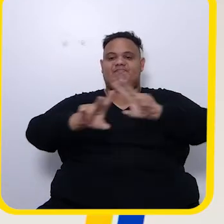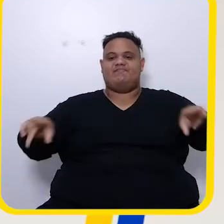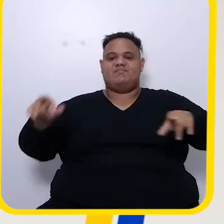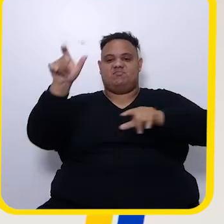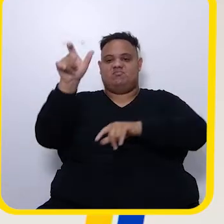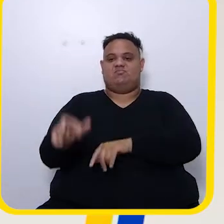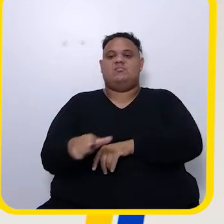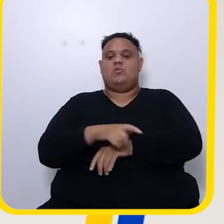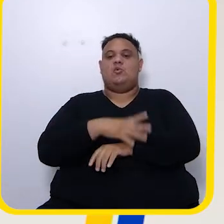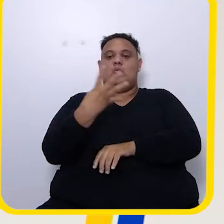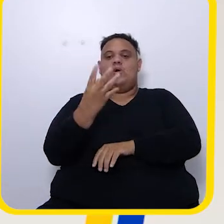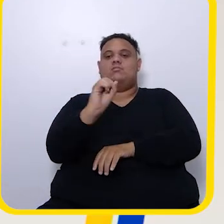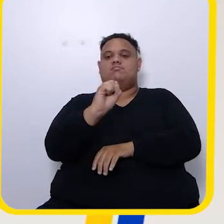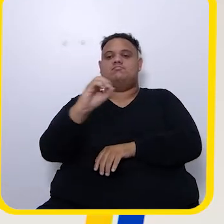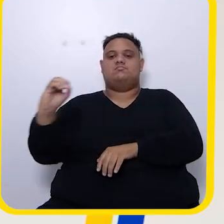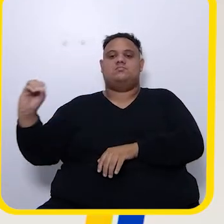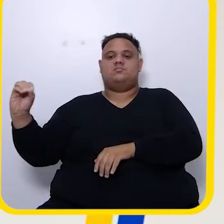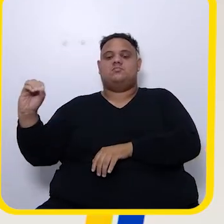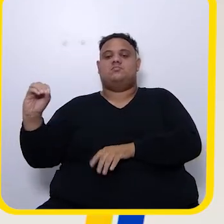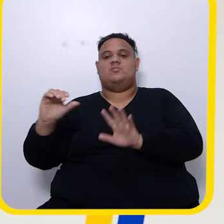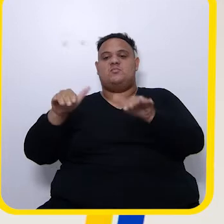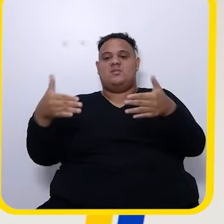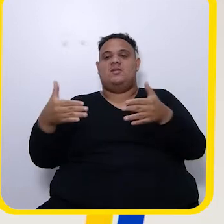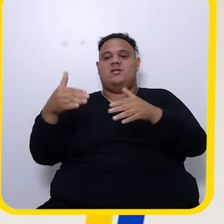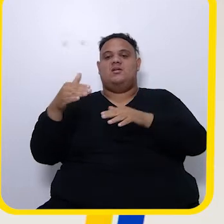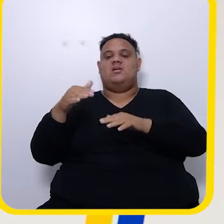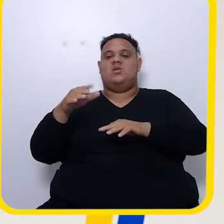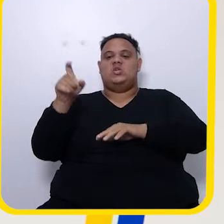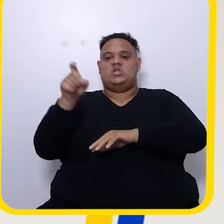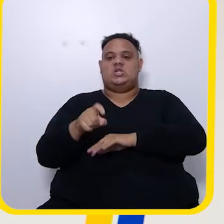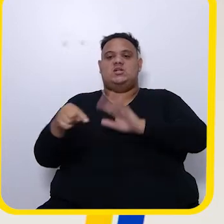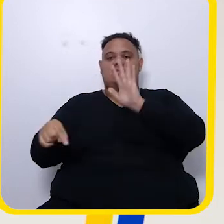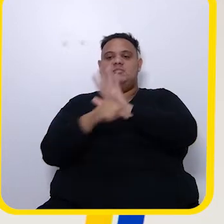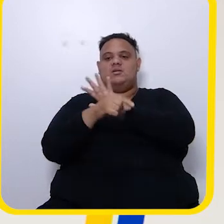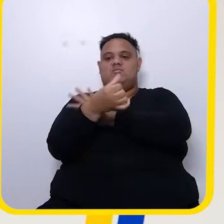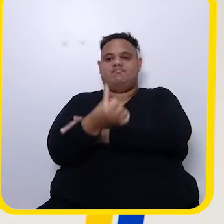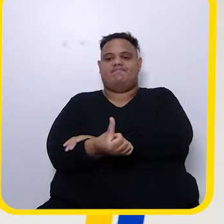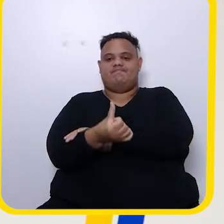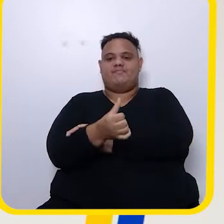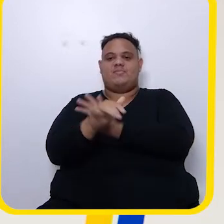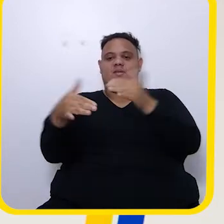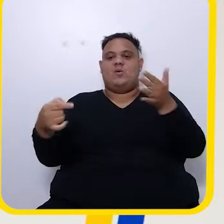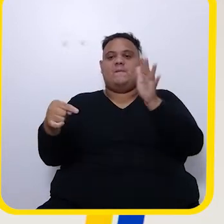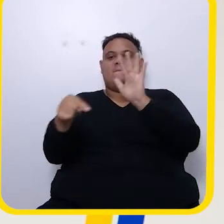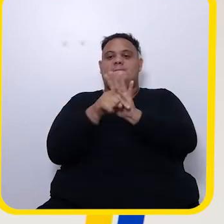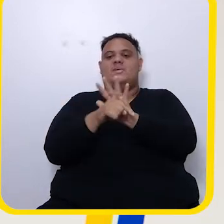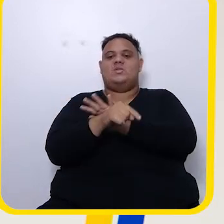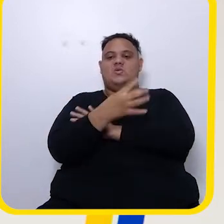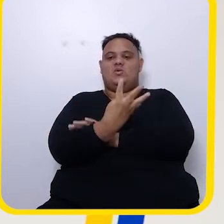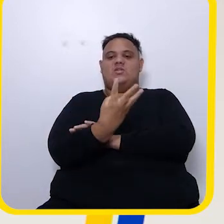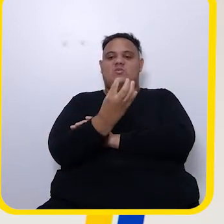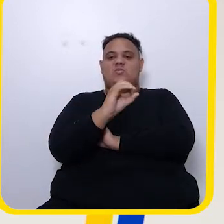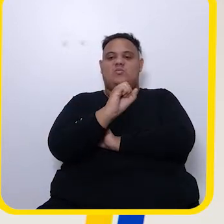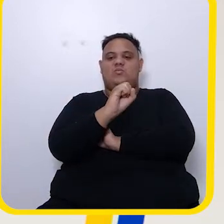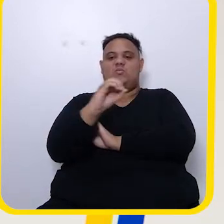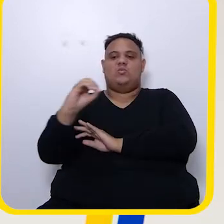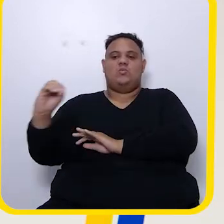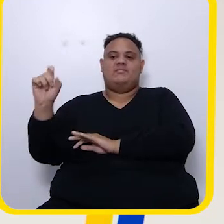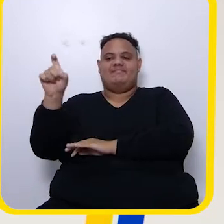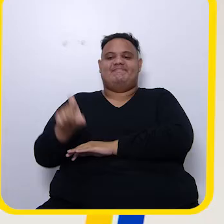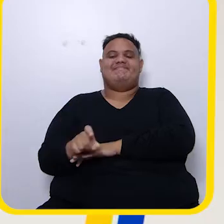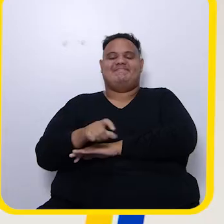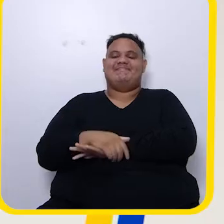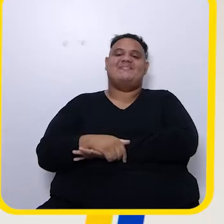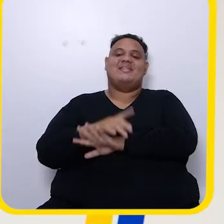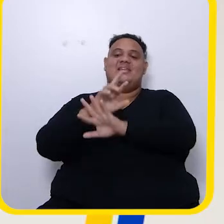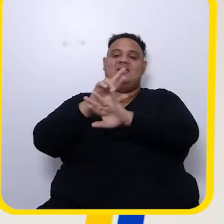assim, ó, 4.800 sobre x menos 6 menos 4.800 sobre x.